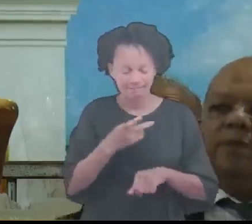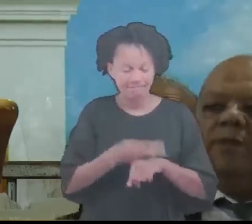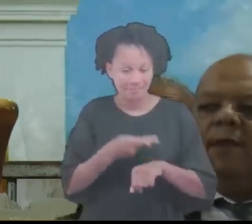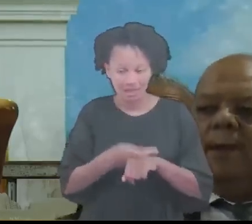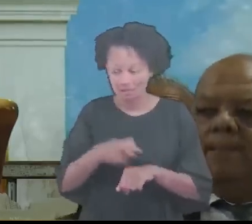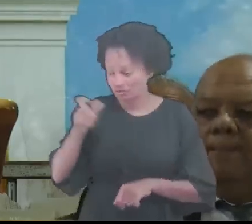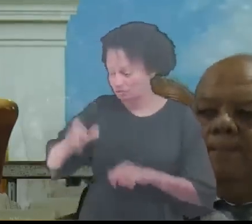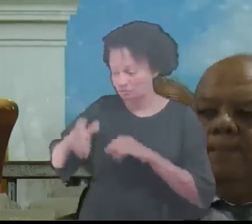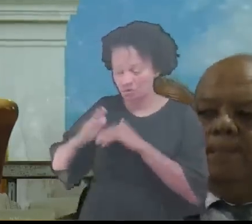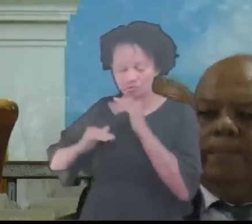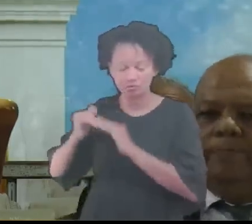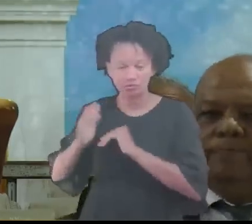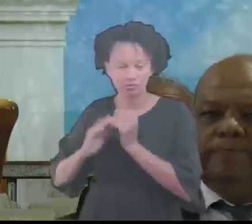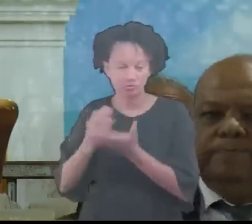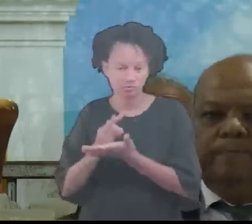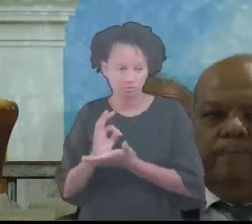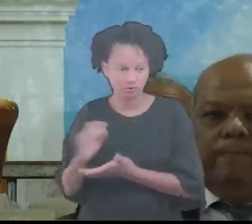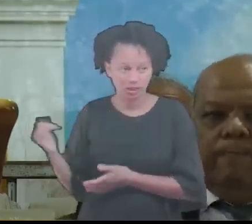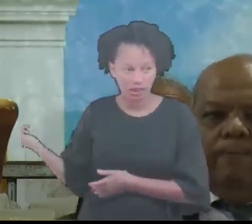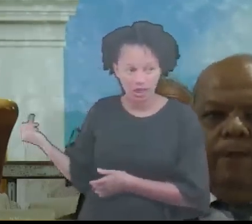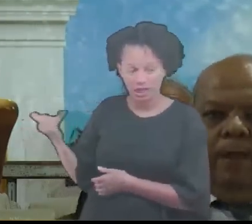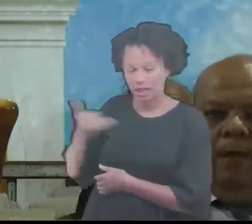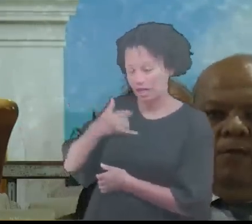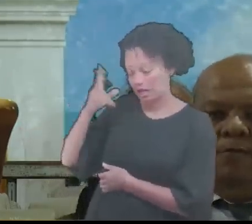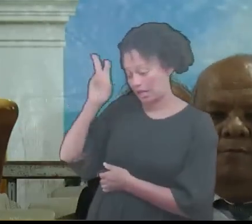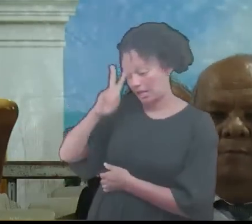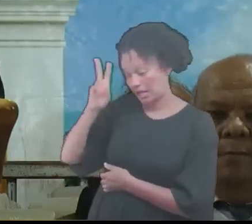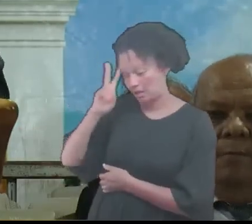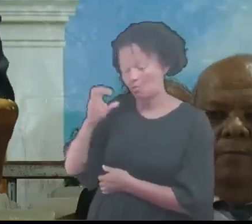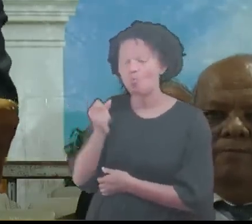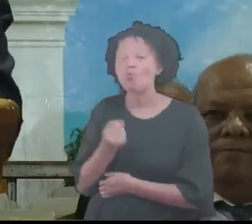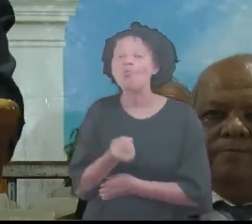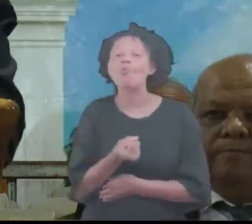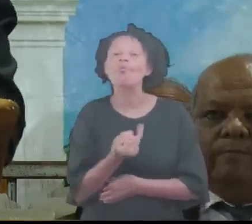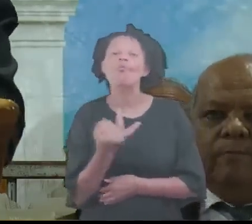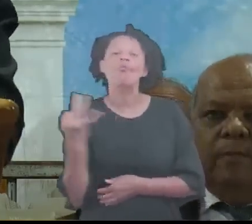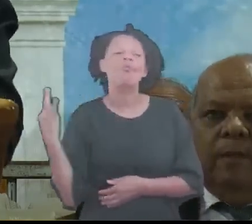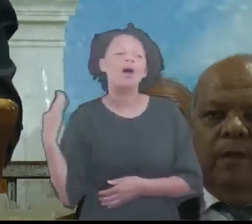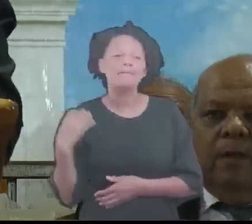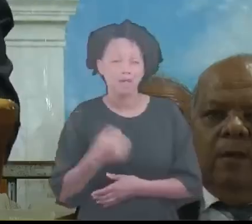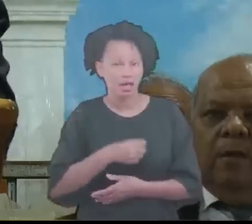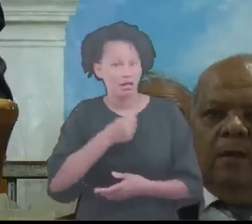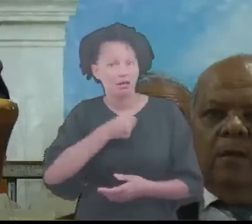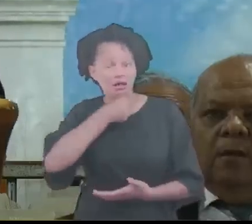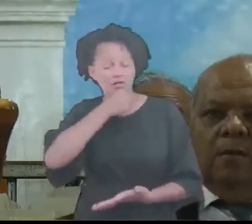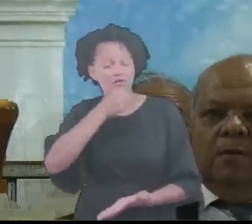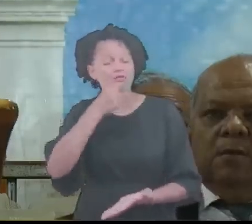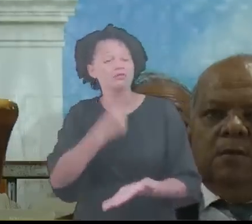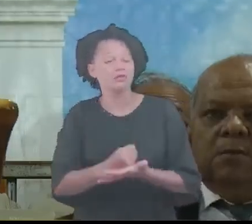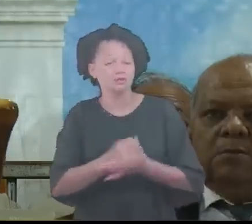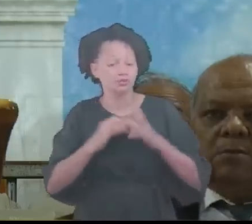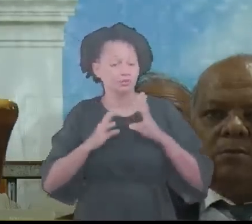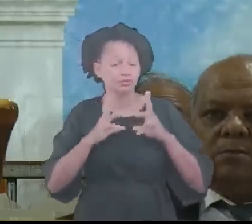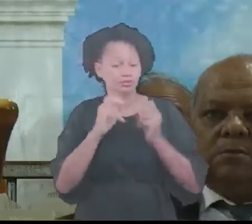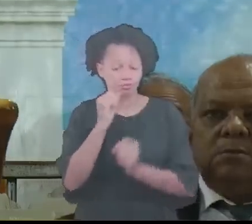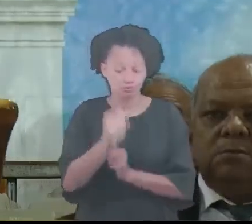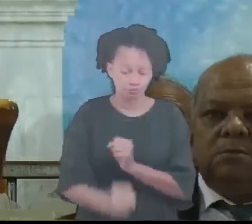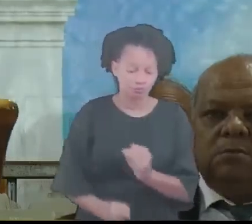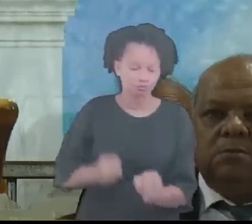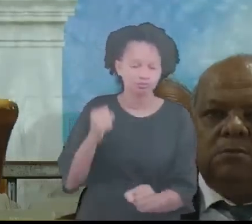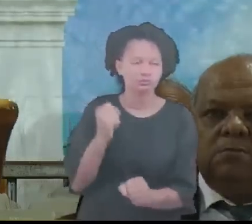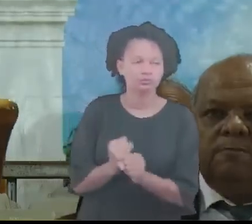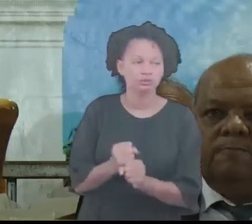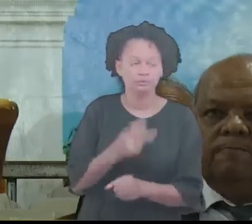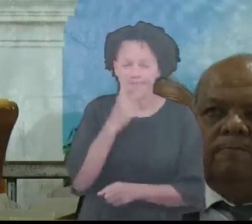aqui, se puderem me lembrar, me lembrem. Mas no Antigo Testamento, todo ano, parece que